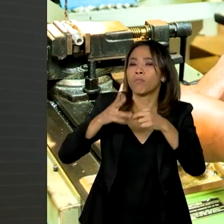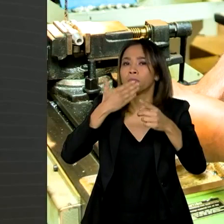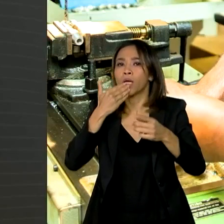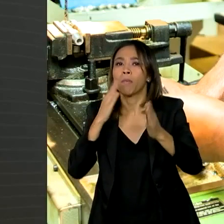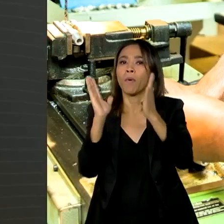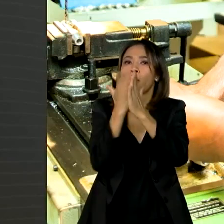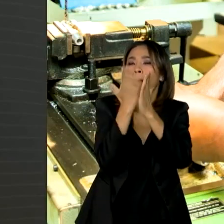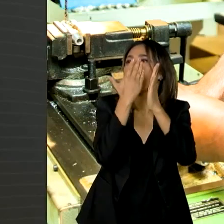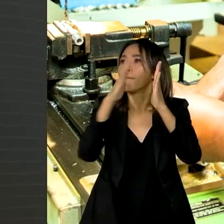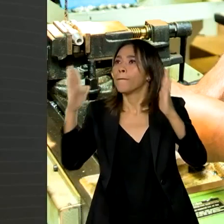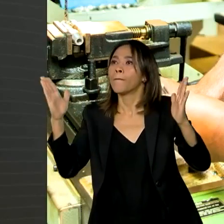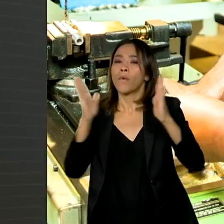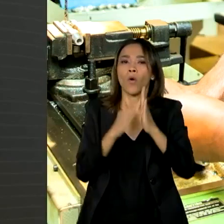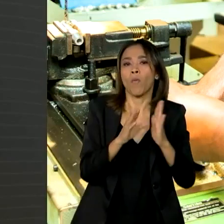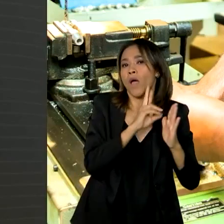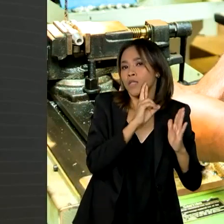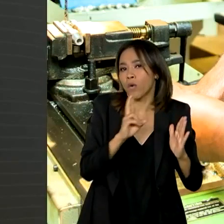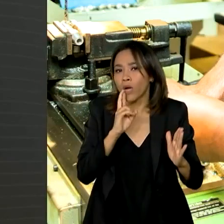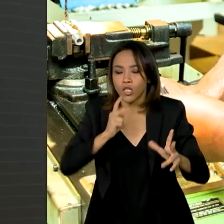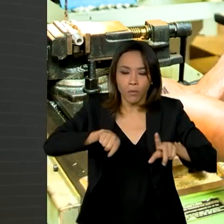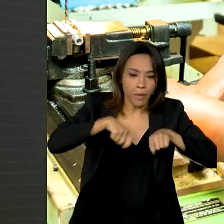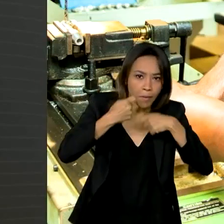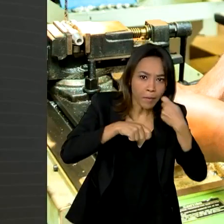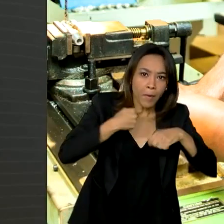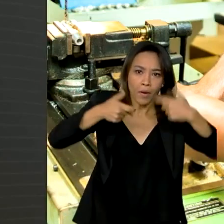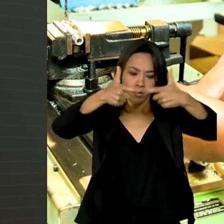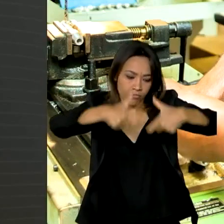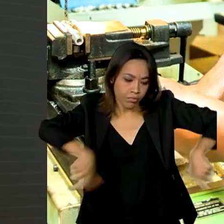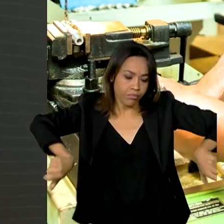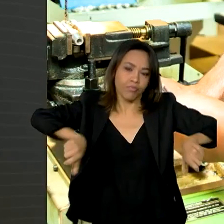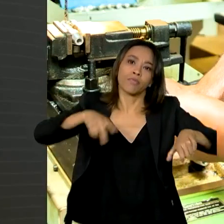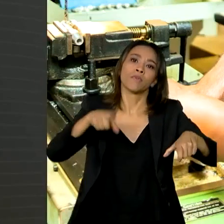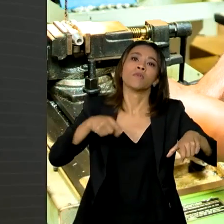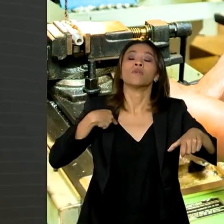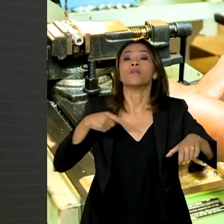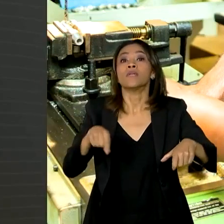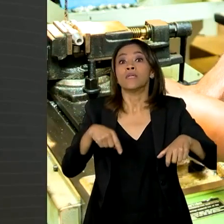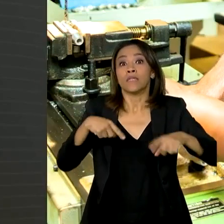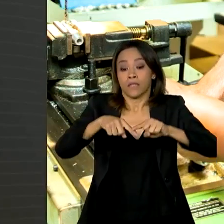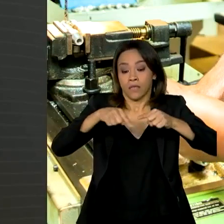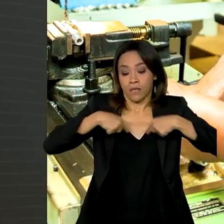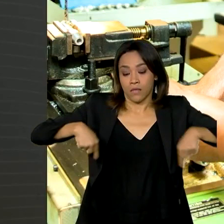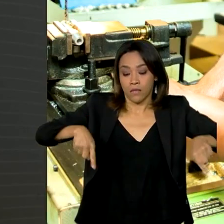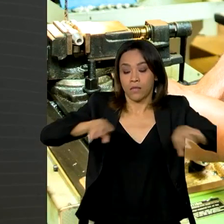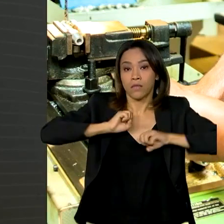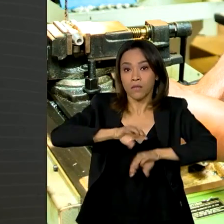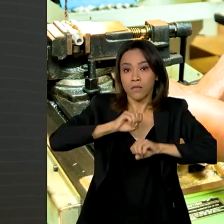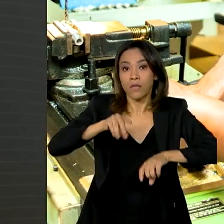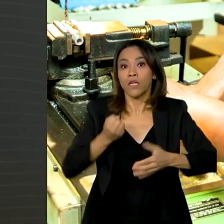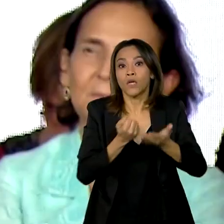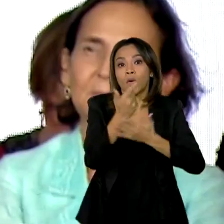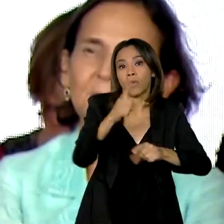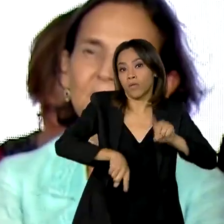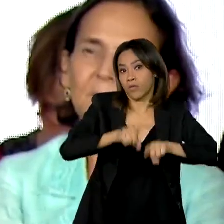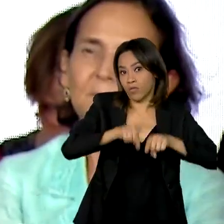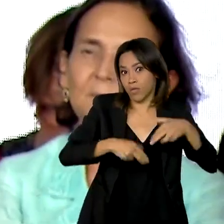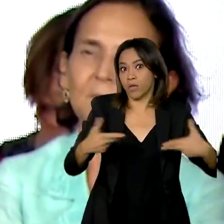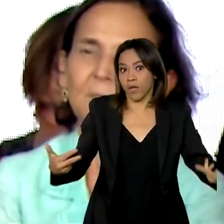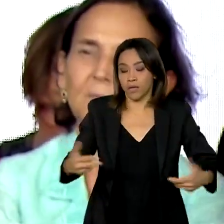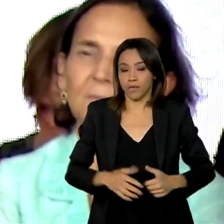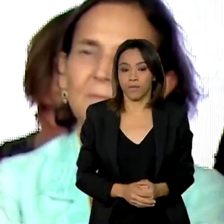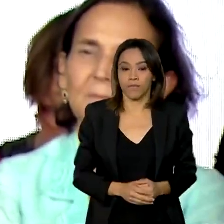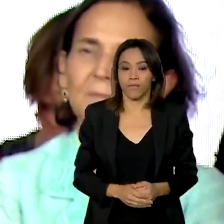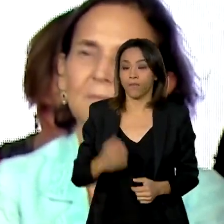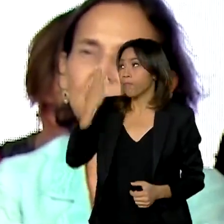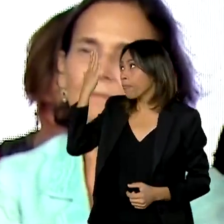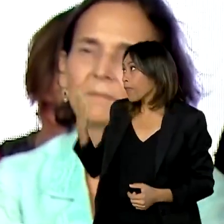de refeitórios estudantis, ginásios, bibliotecas, salas de aula e aquisição de equipamentos. A partir de